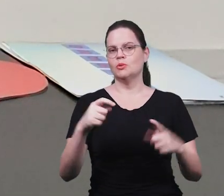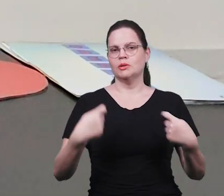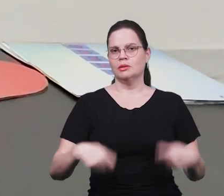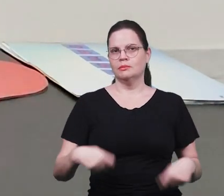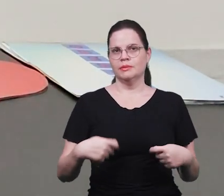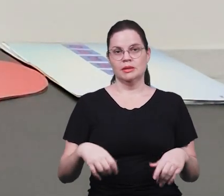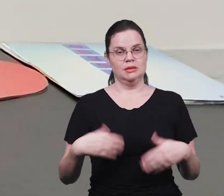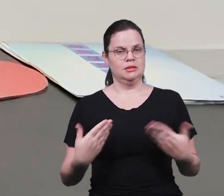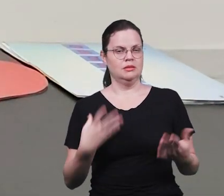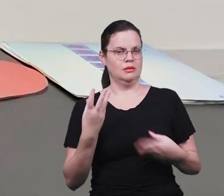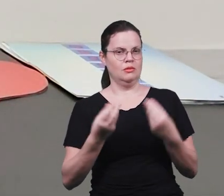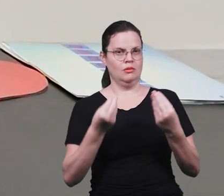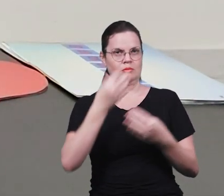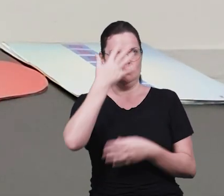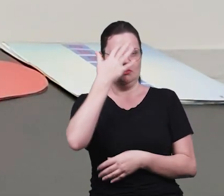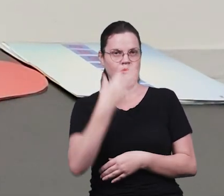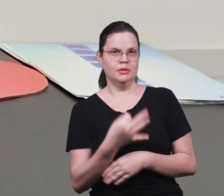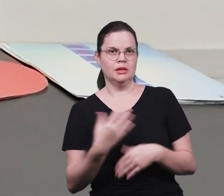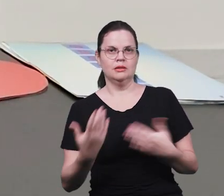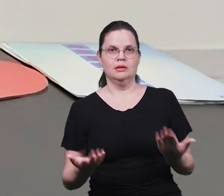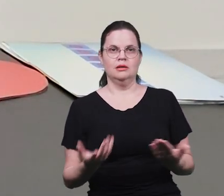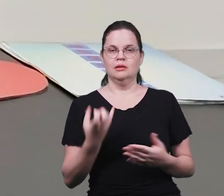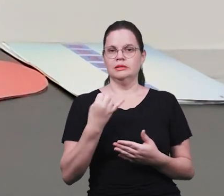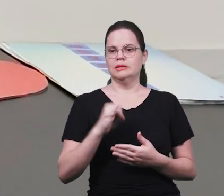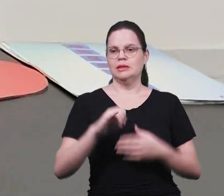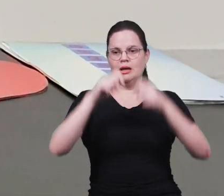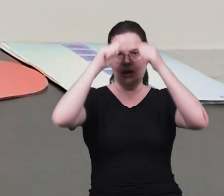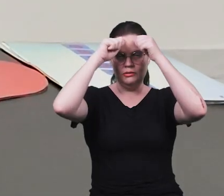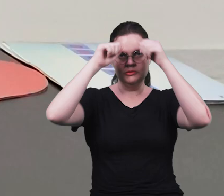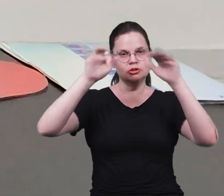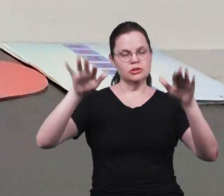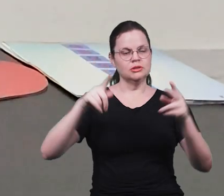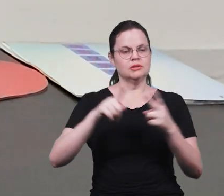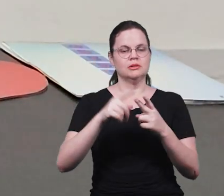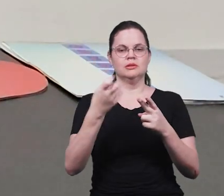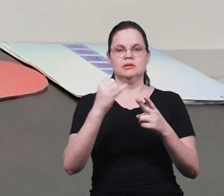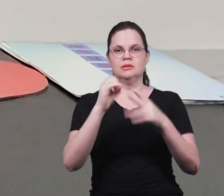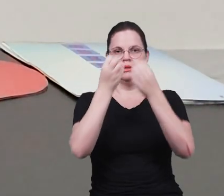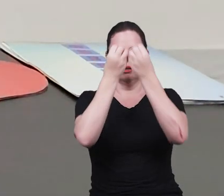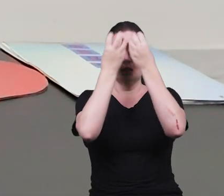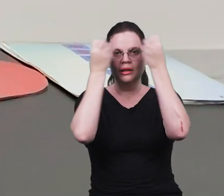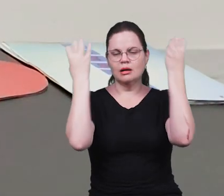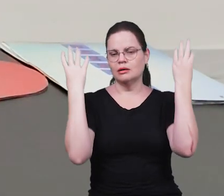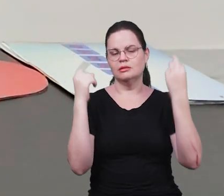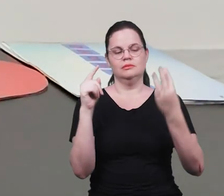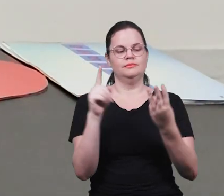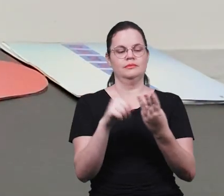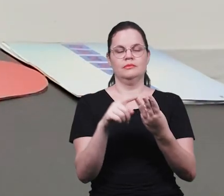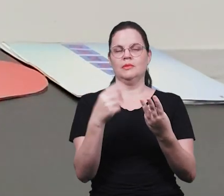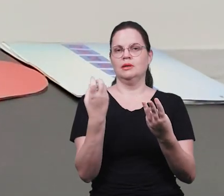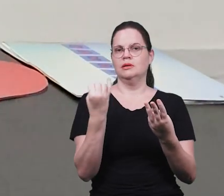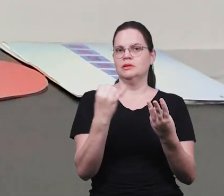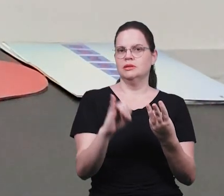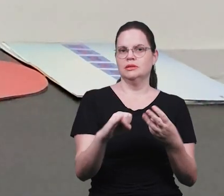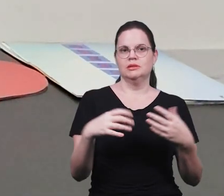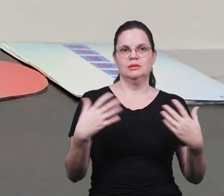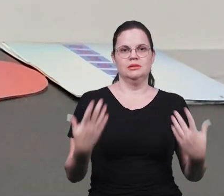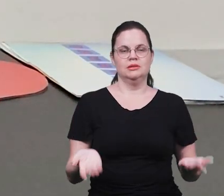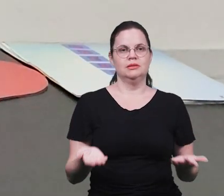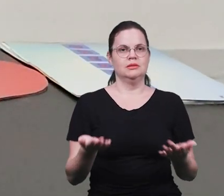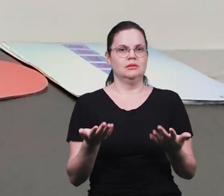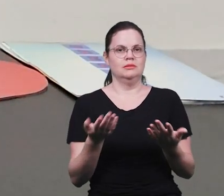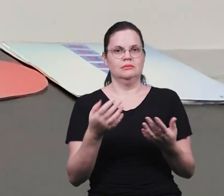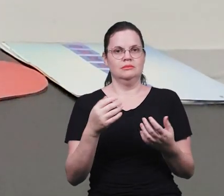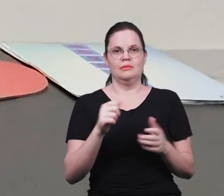ele precisa, qual acesso que ele precisa à aula, se ele é autista, se ele tem TDAH, se ele